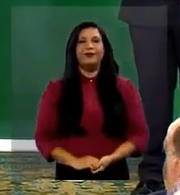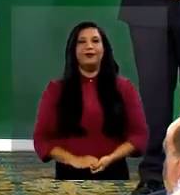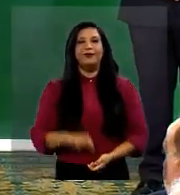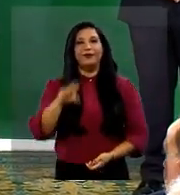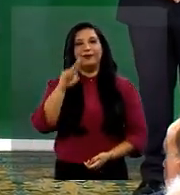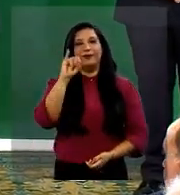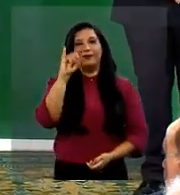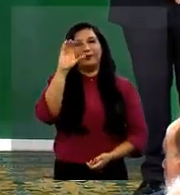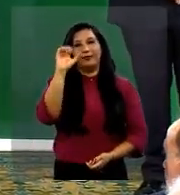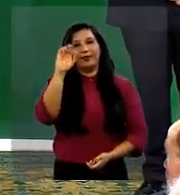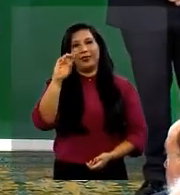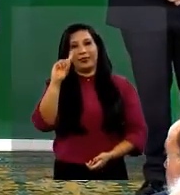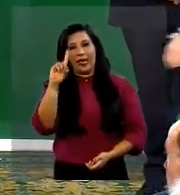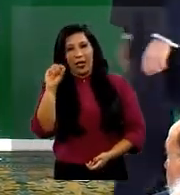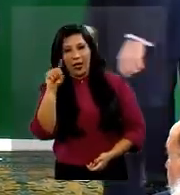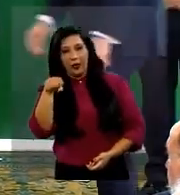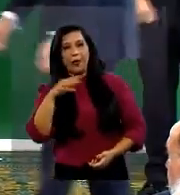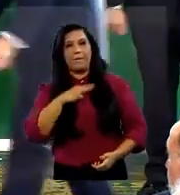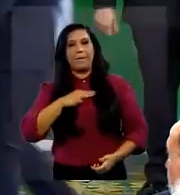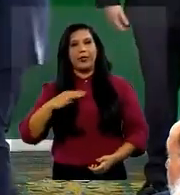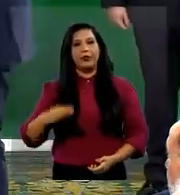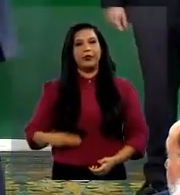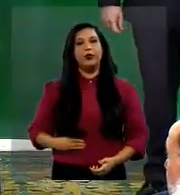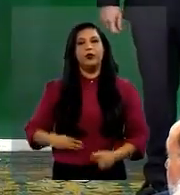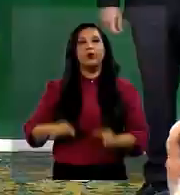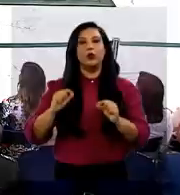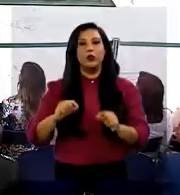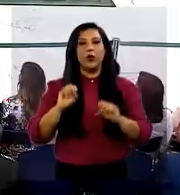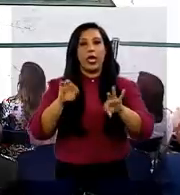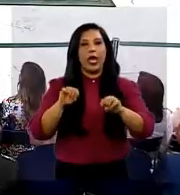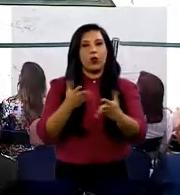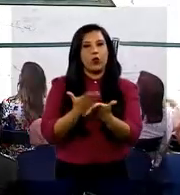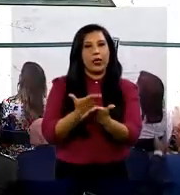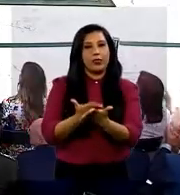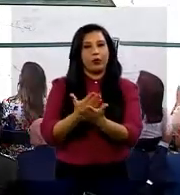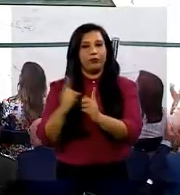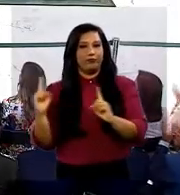Ricardo Vélez Rodrigues, Ministro de Estado da Educação.